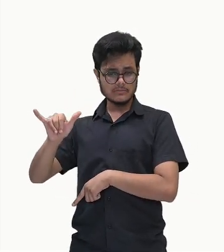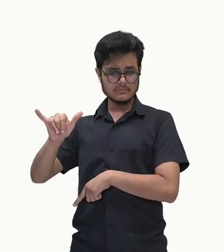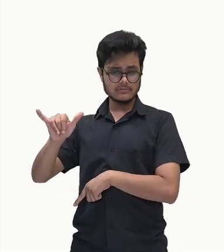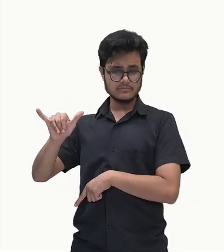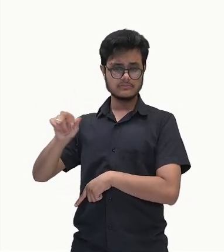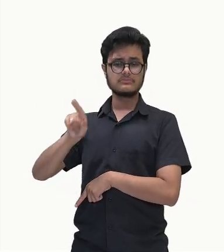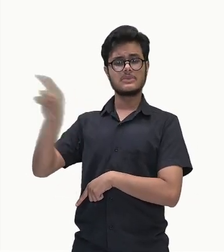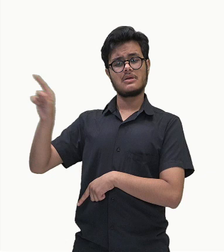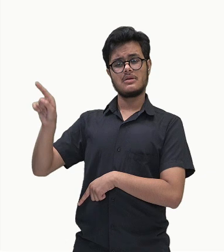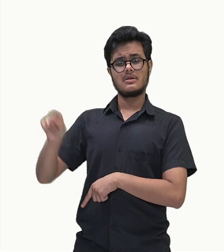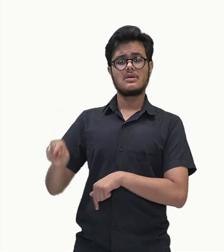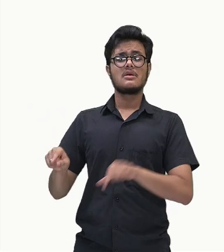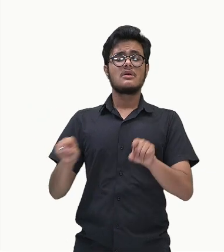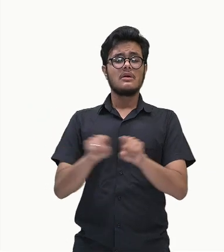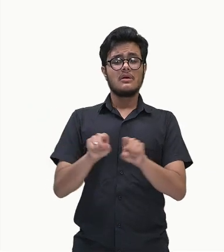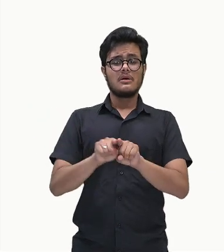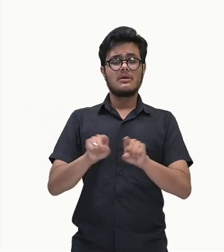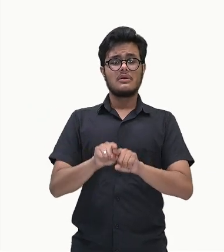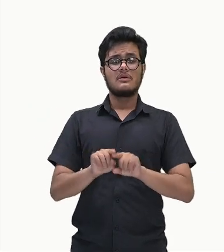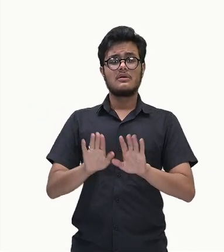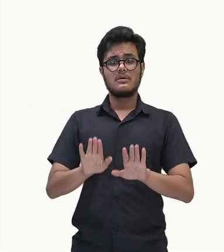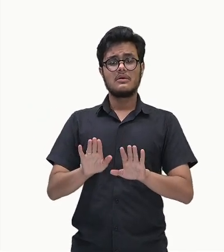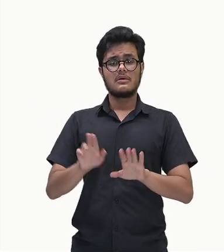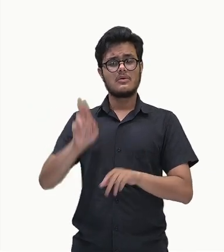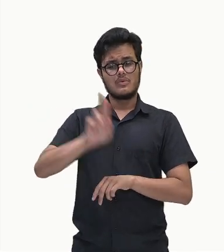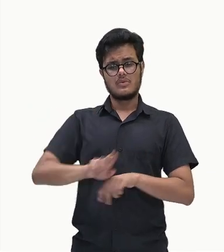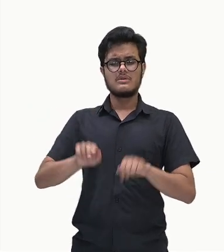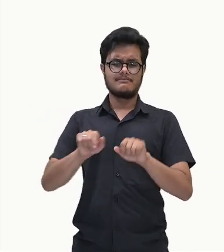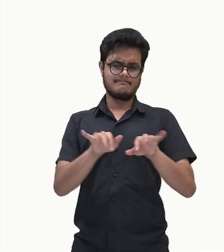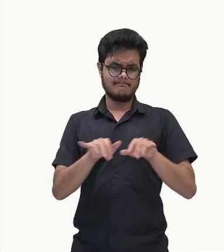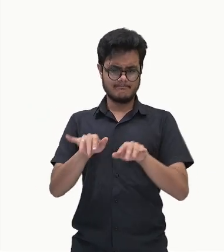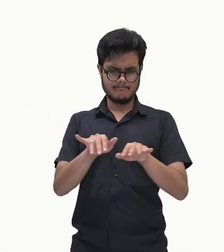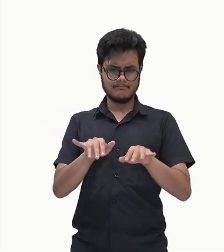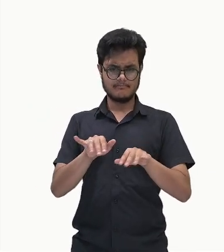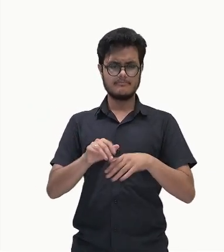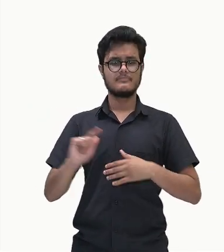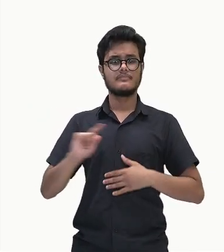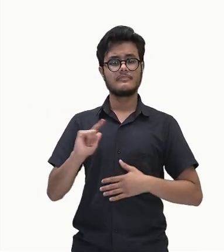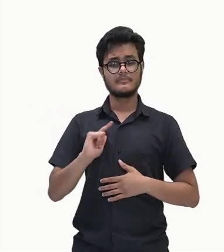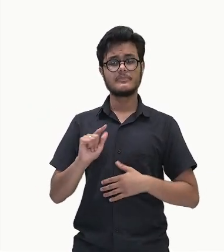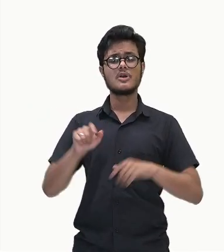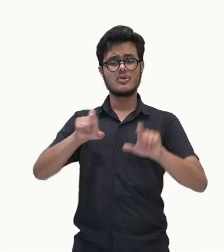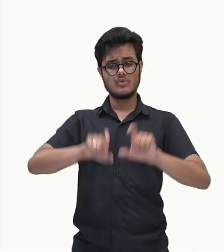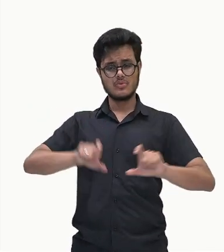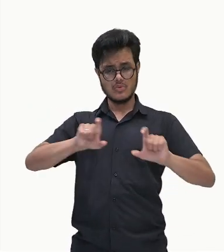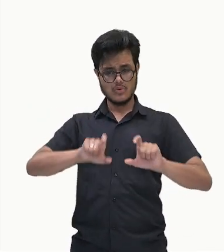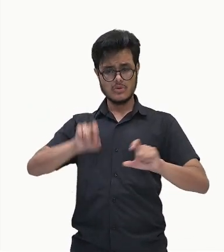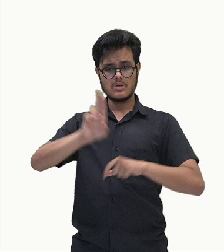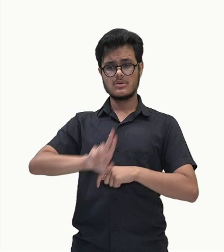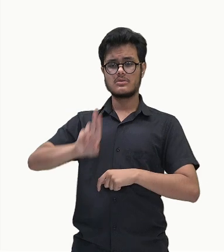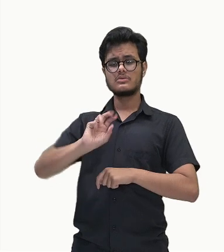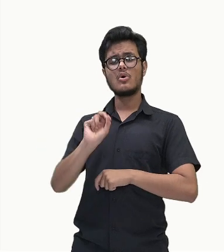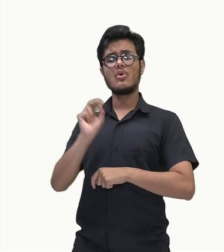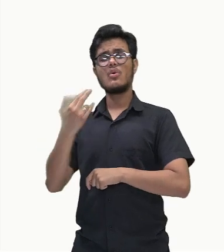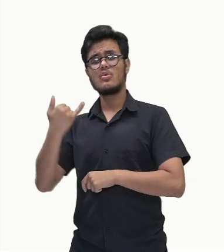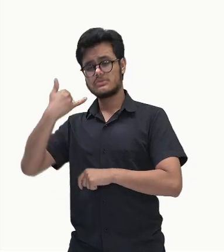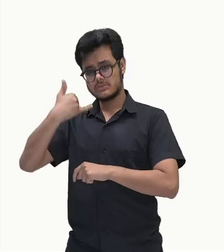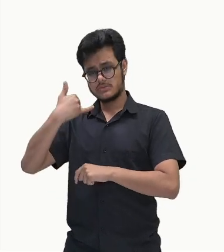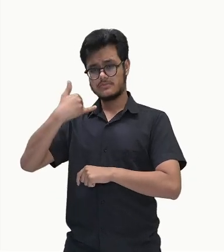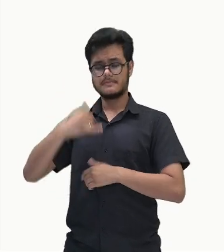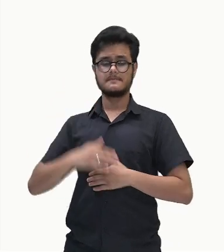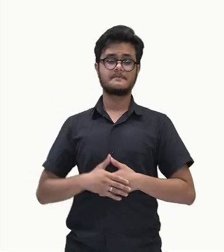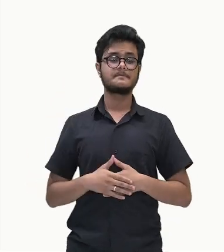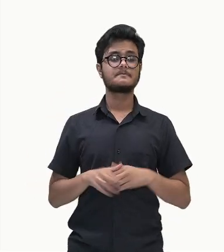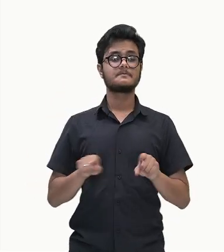e rty que são as primeiras letras que aparecem aí no teclado de um computador ou de um celular